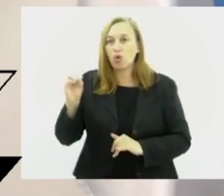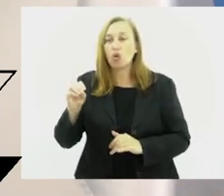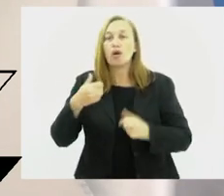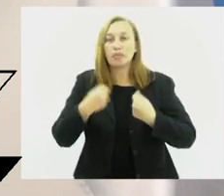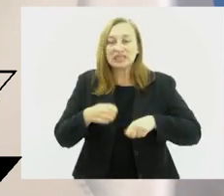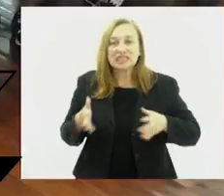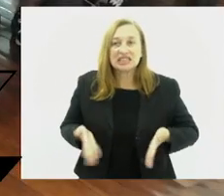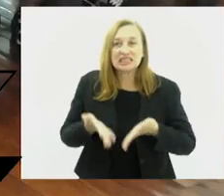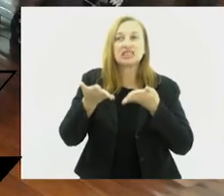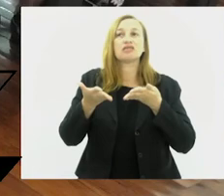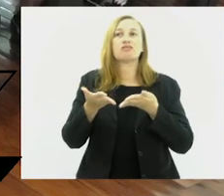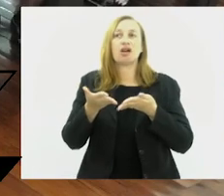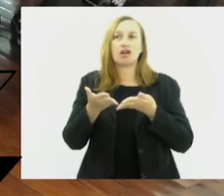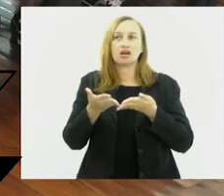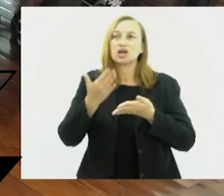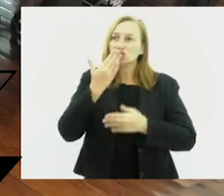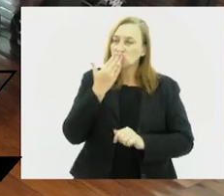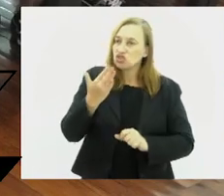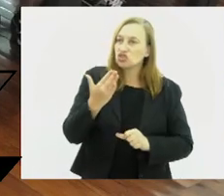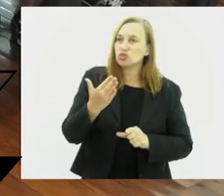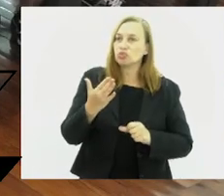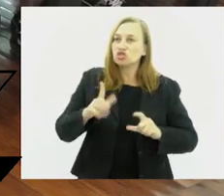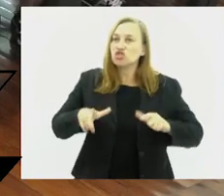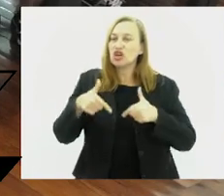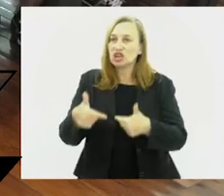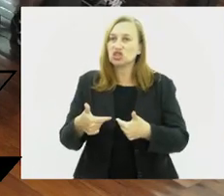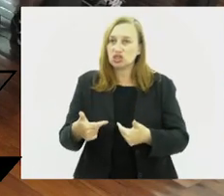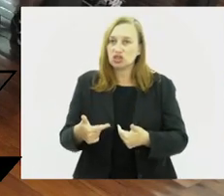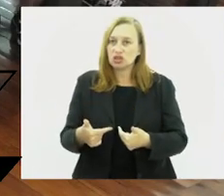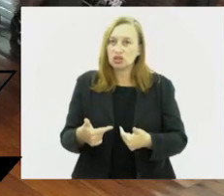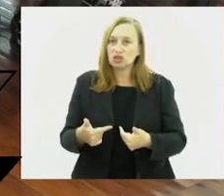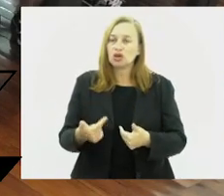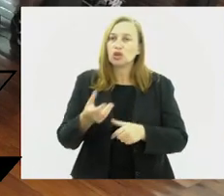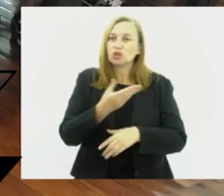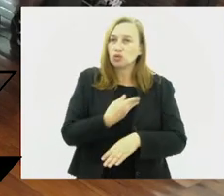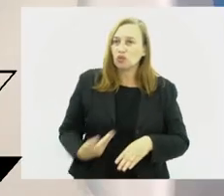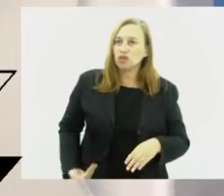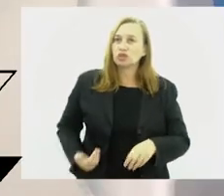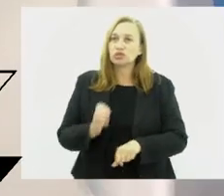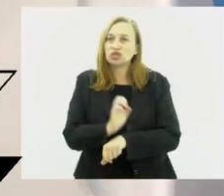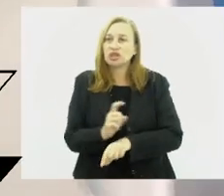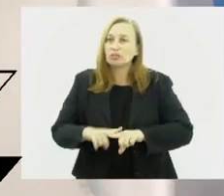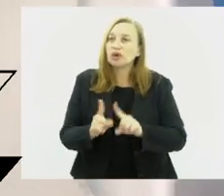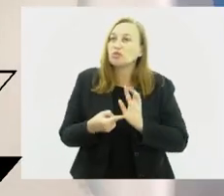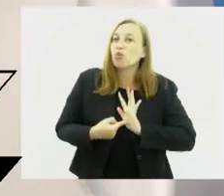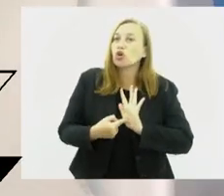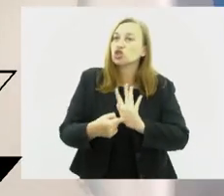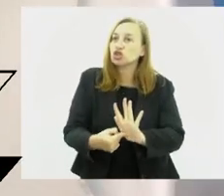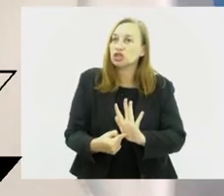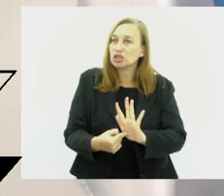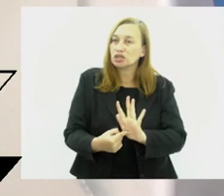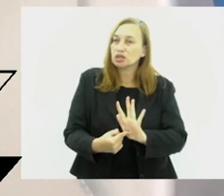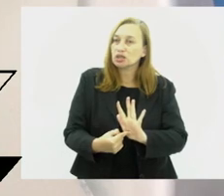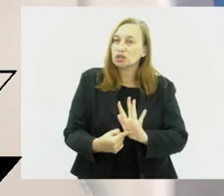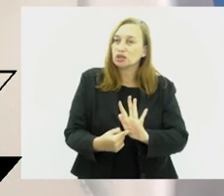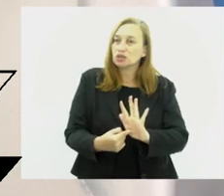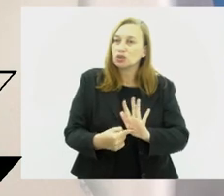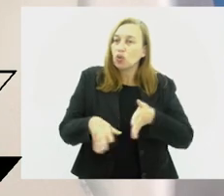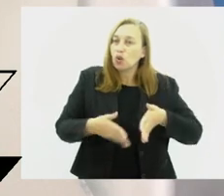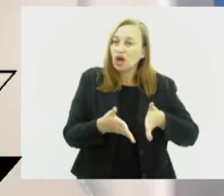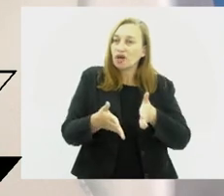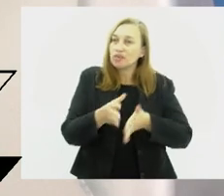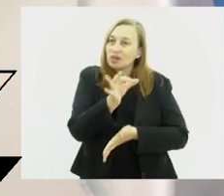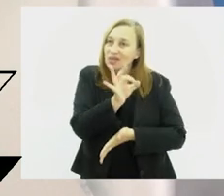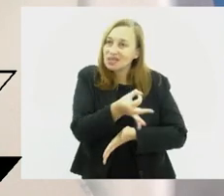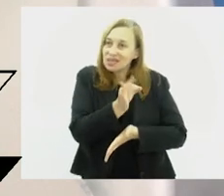incentivar esse tipo de postura, de conduta por parte do governo do Estado, mas apontando a fonte de custeio, porque senão